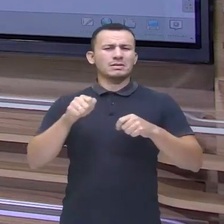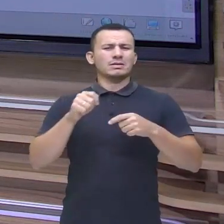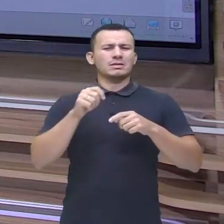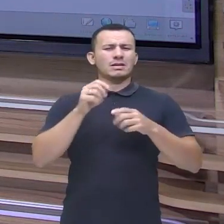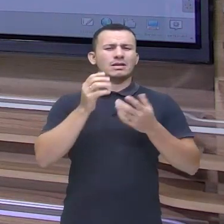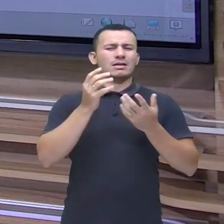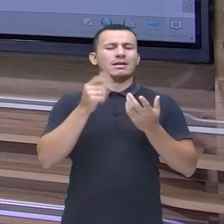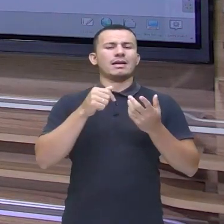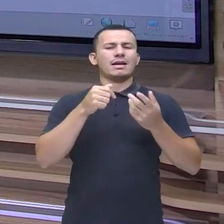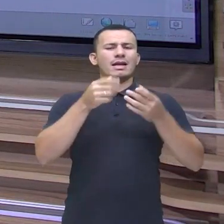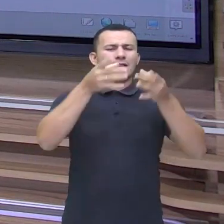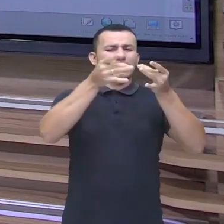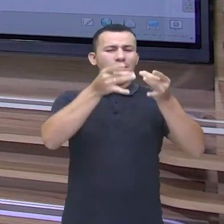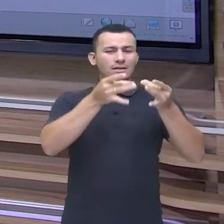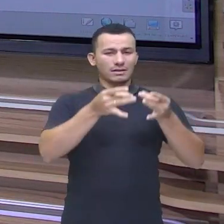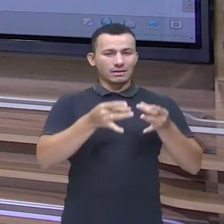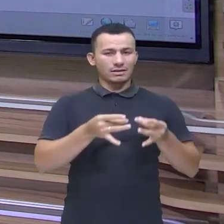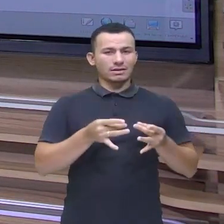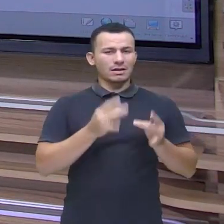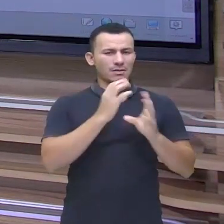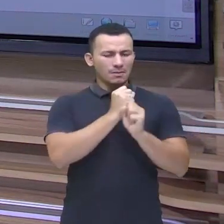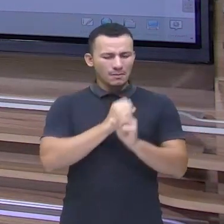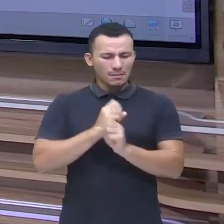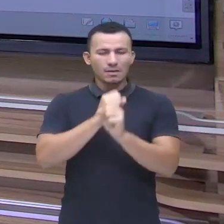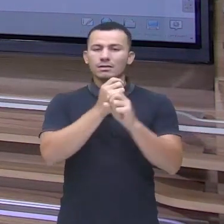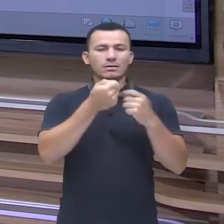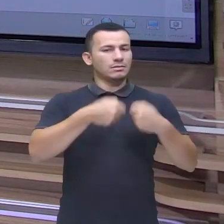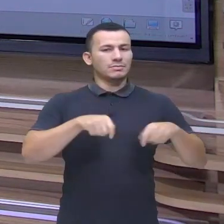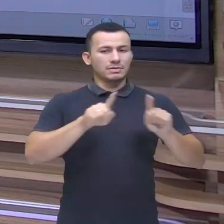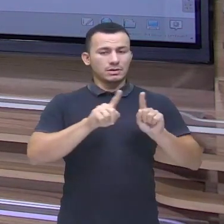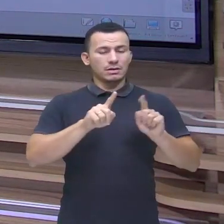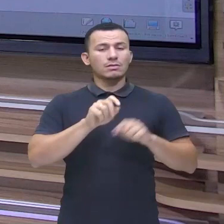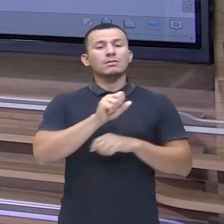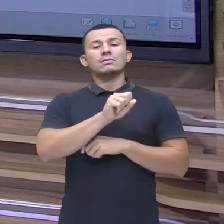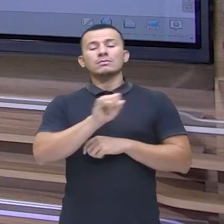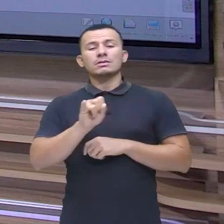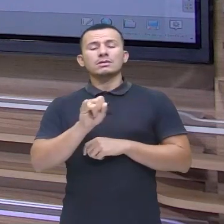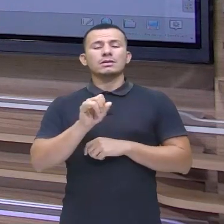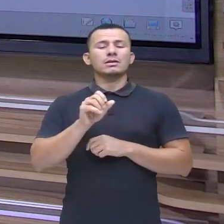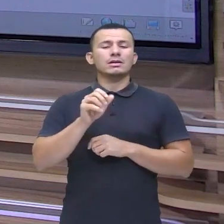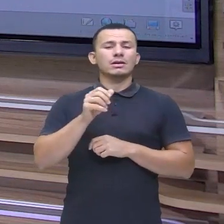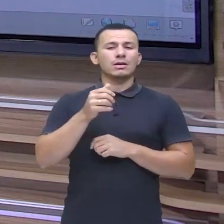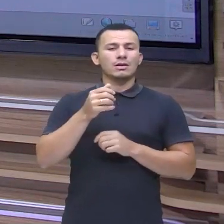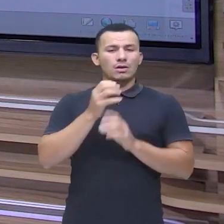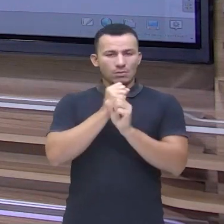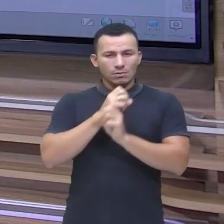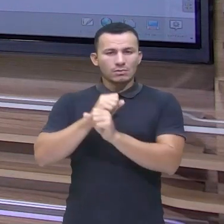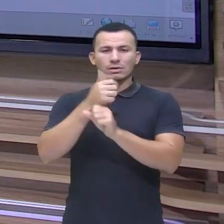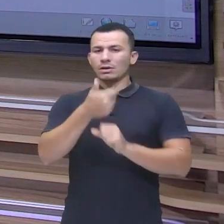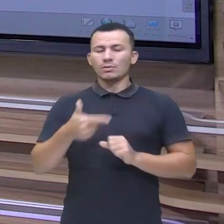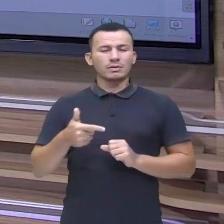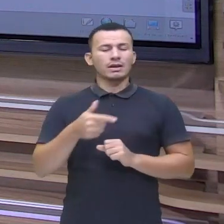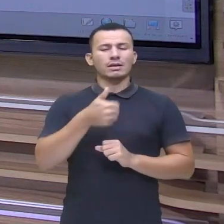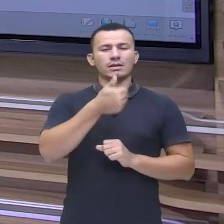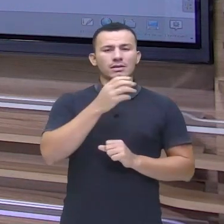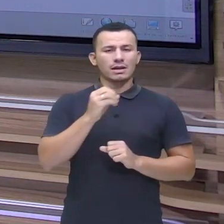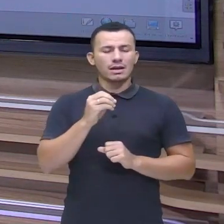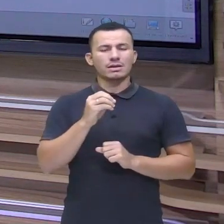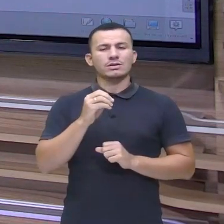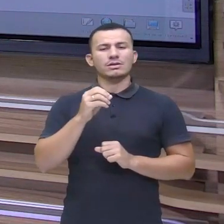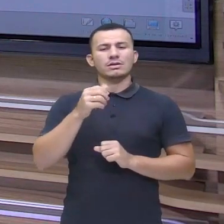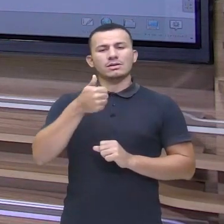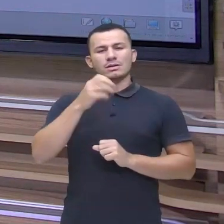as continhas que nós fazemos. Mas e quando a conta não é por 10 ou por 100 e por 1.000? Qual é o processo, professor? Bom, é isso